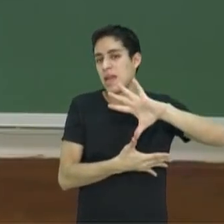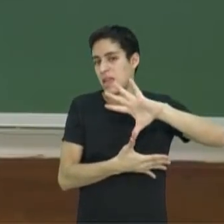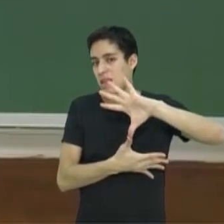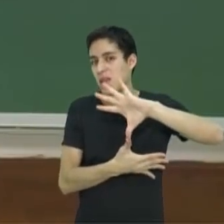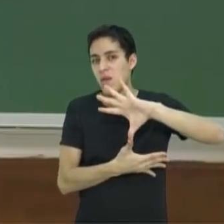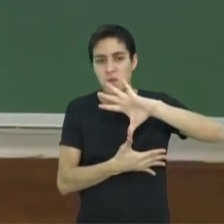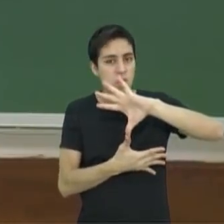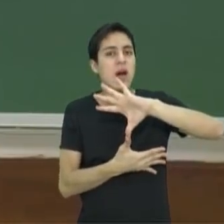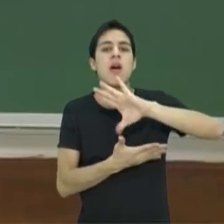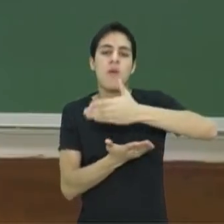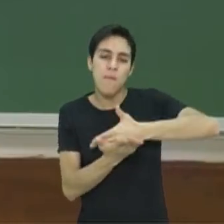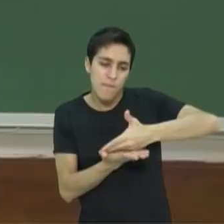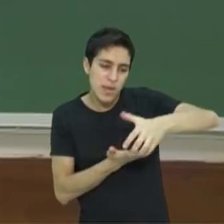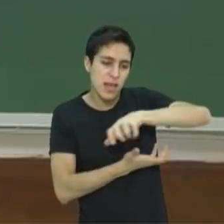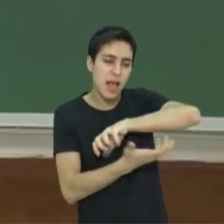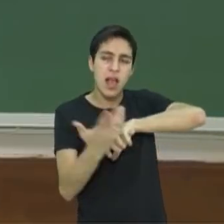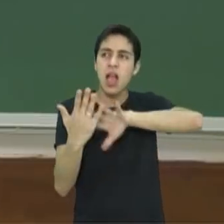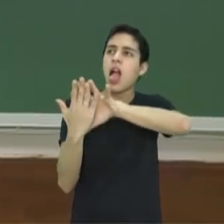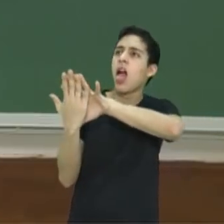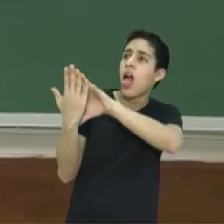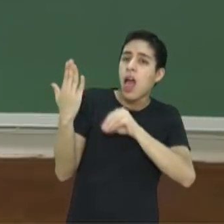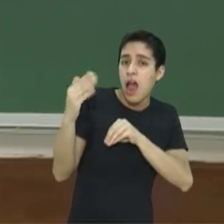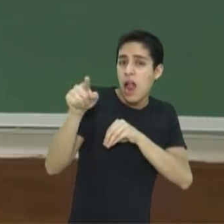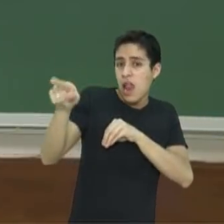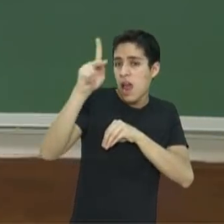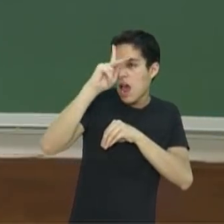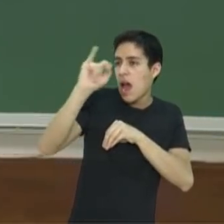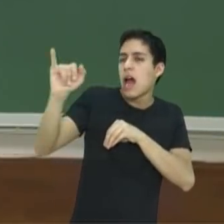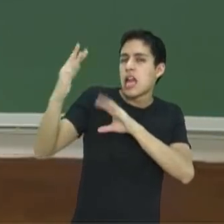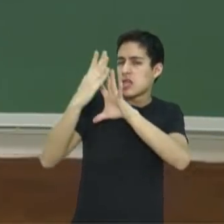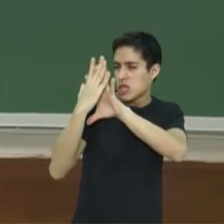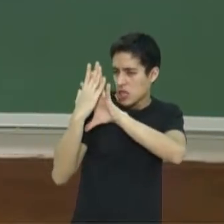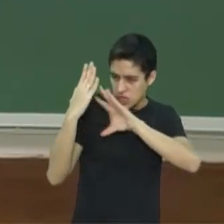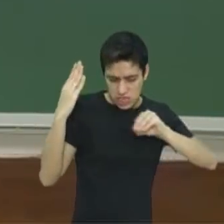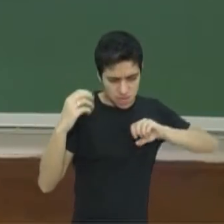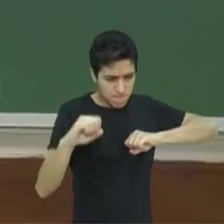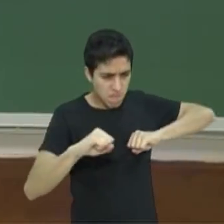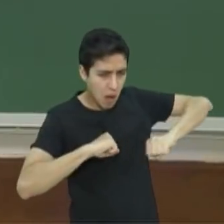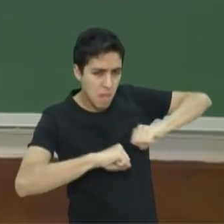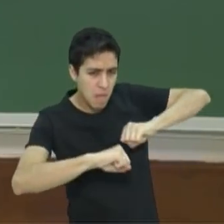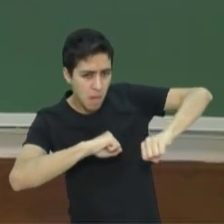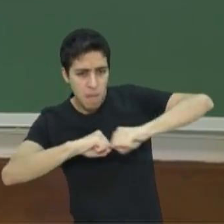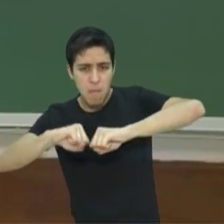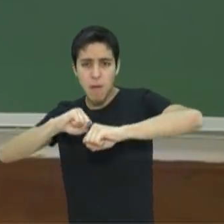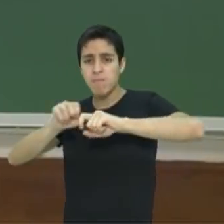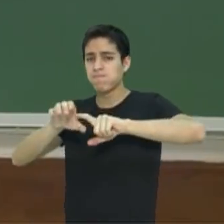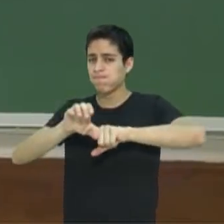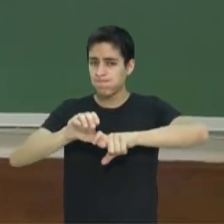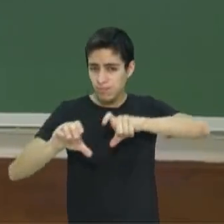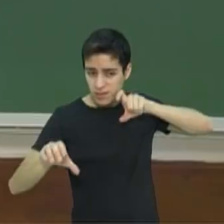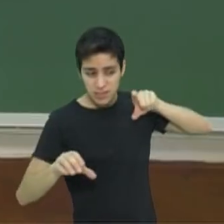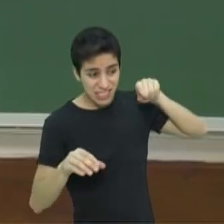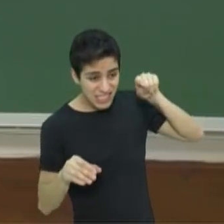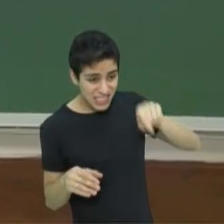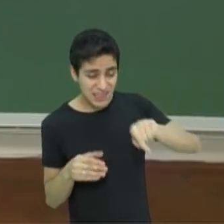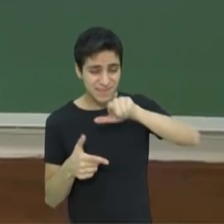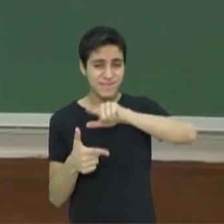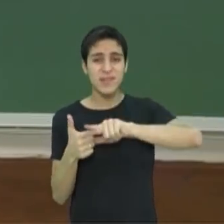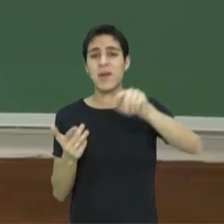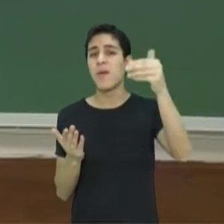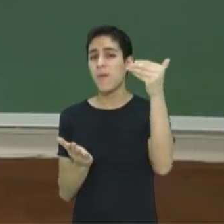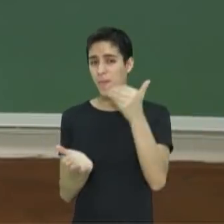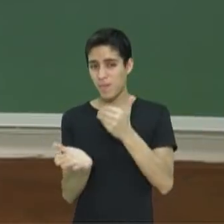era rebelião, revolução, independência. Isso vai se tornar um grande problema para todos esses